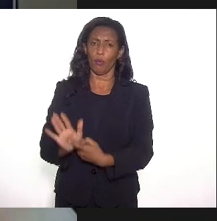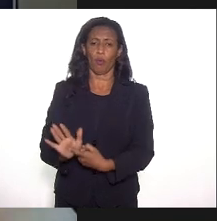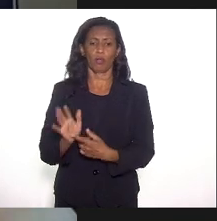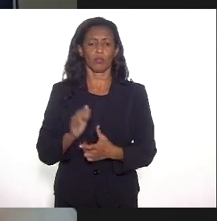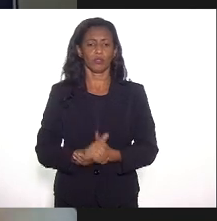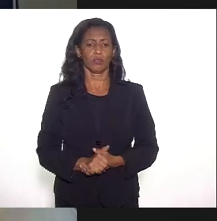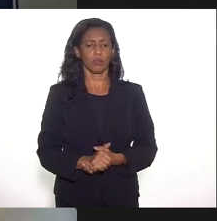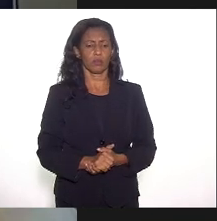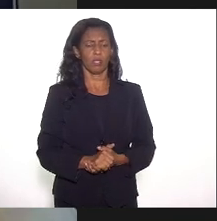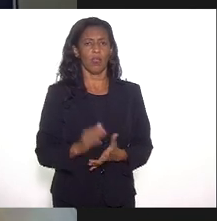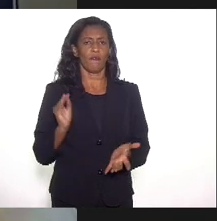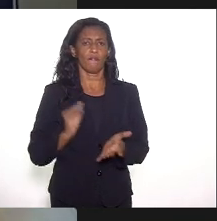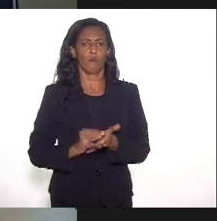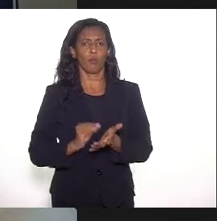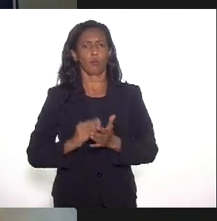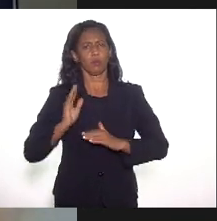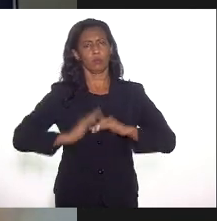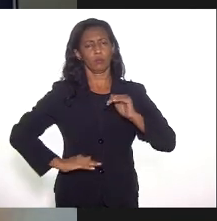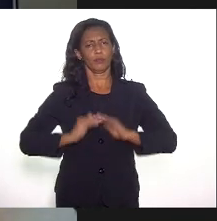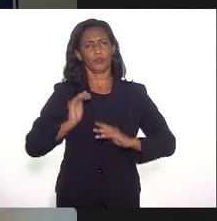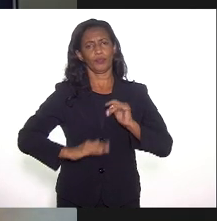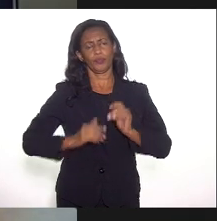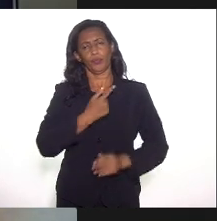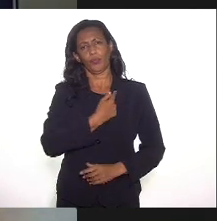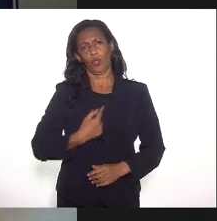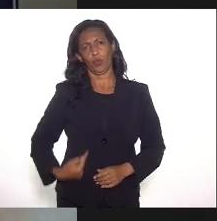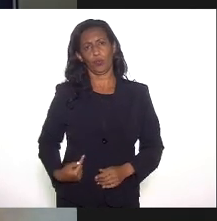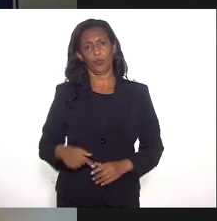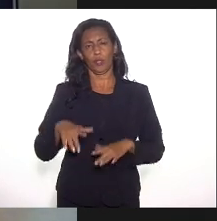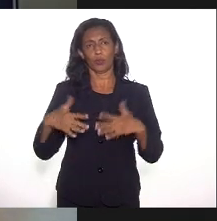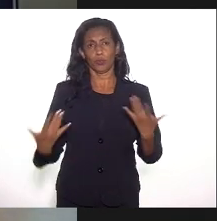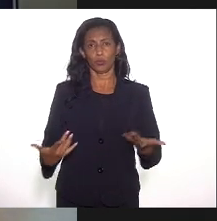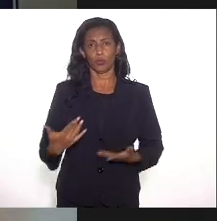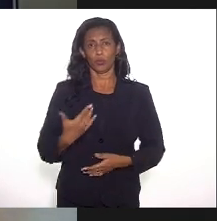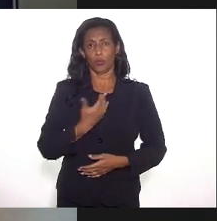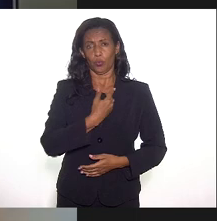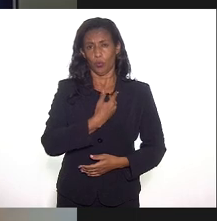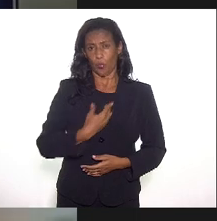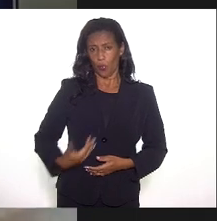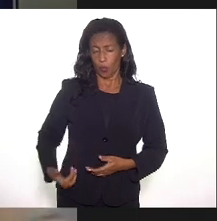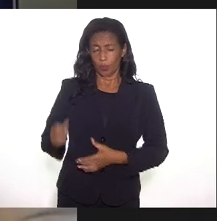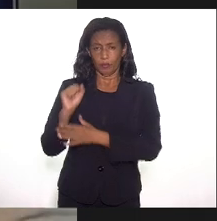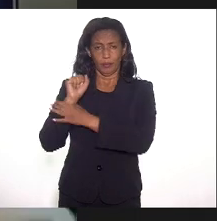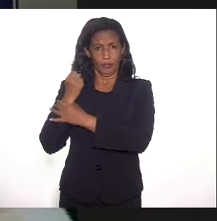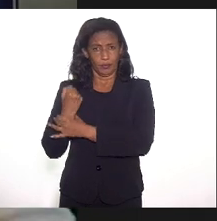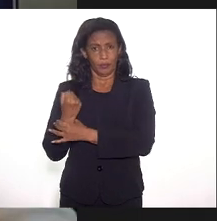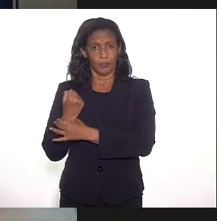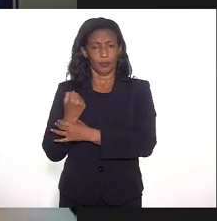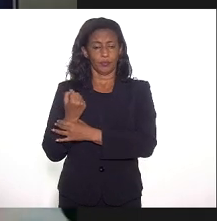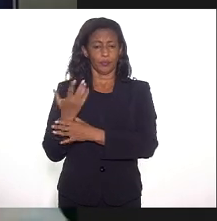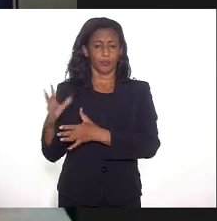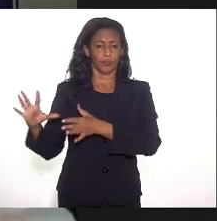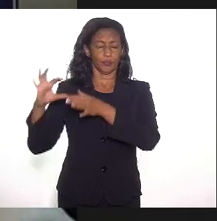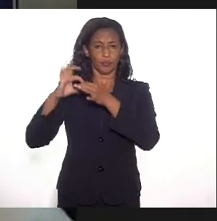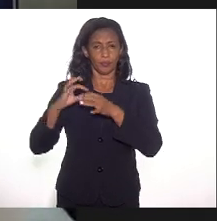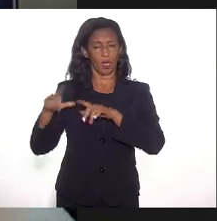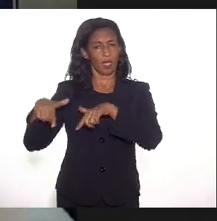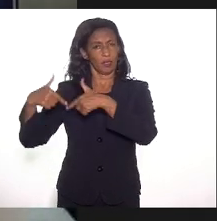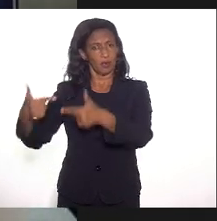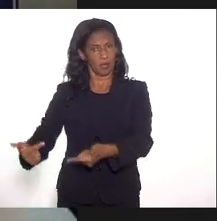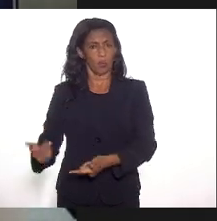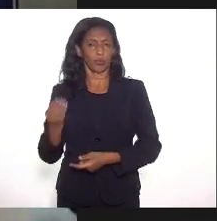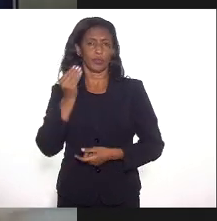a incapacidade não só do governo, mas dos órgãos públicos de segurança pública angariar ações que